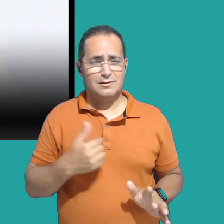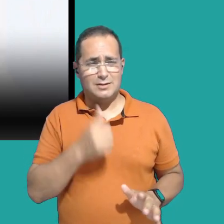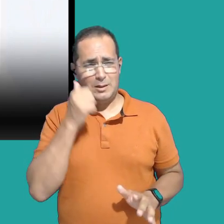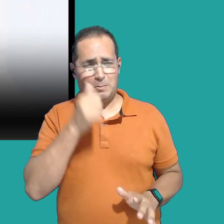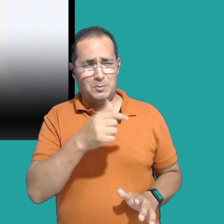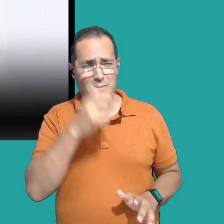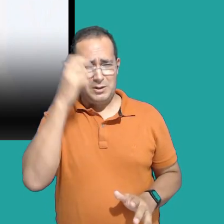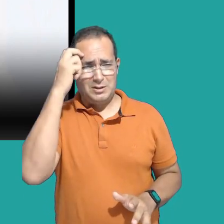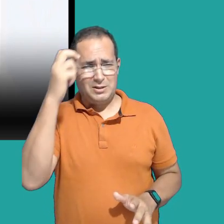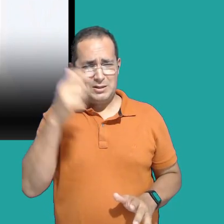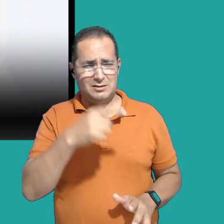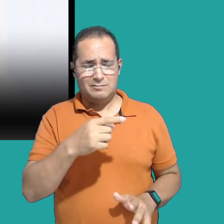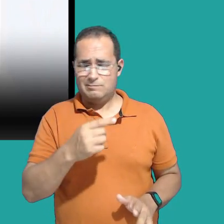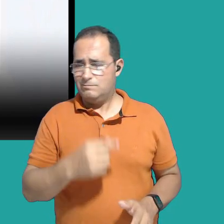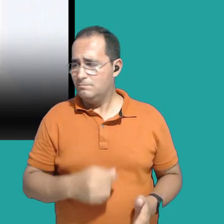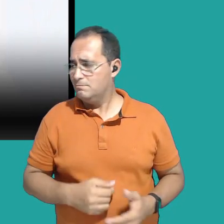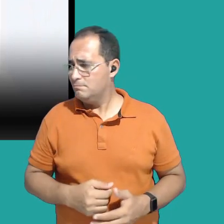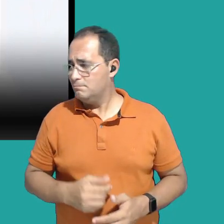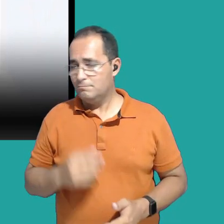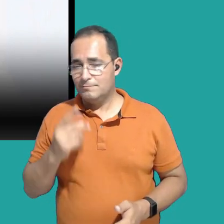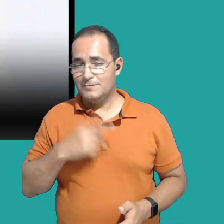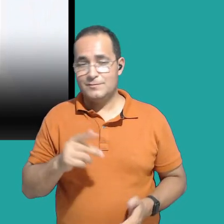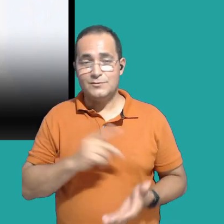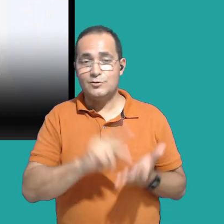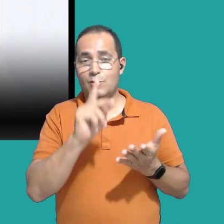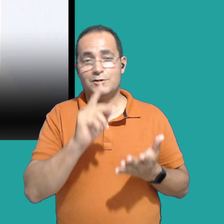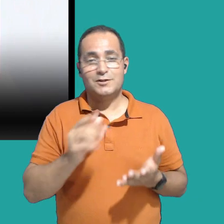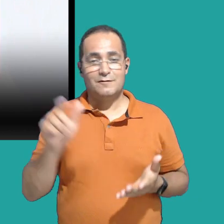os meninos não gostavam muito dessa ideia, né?